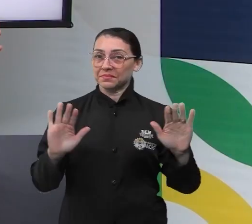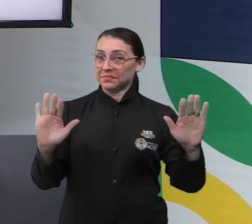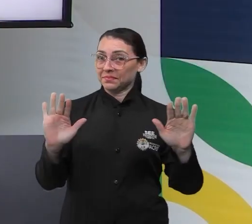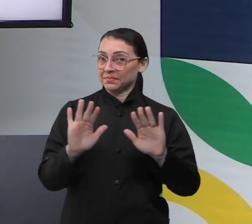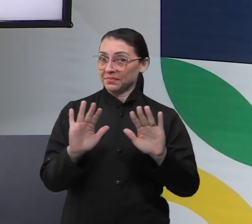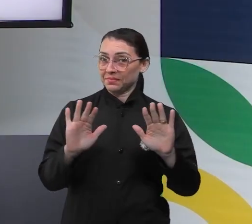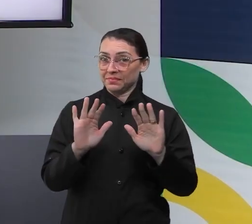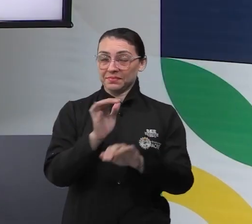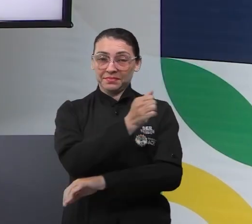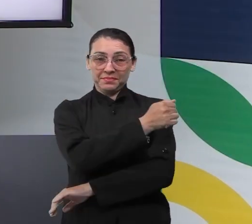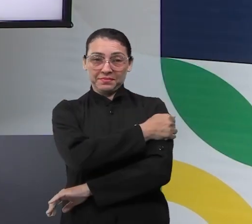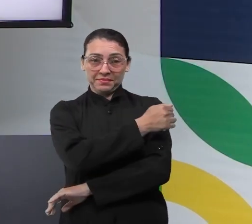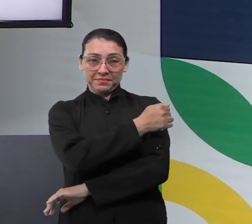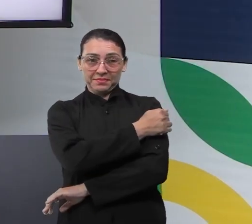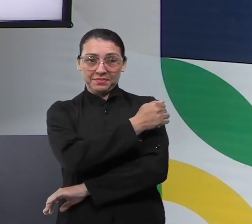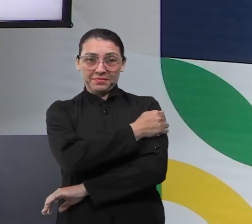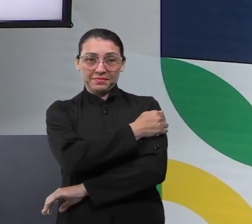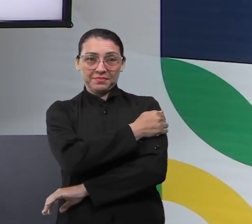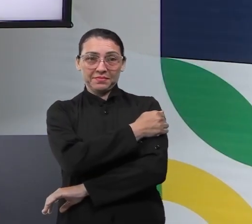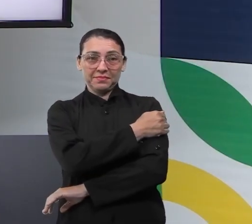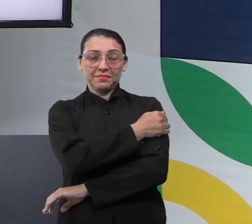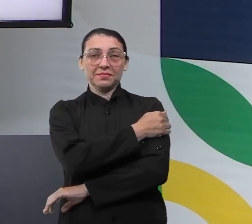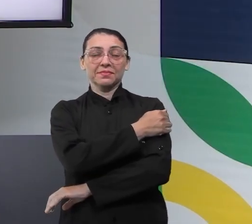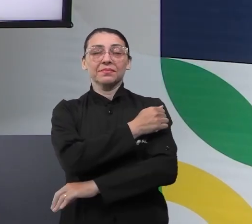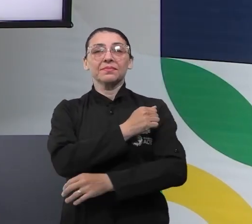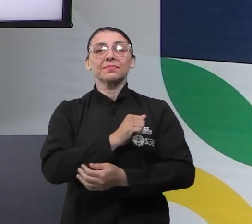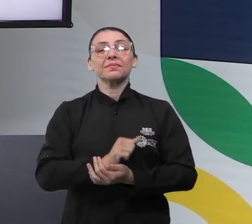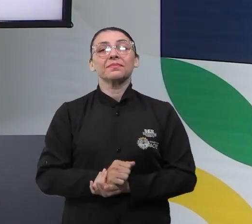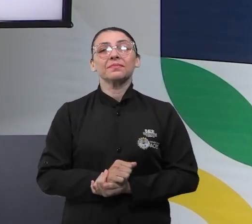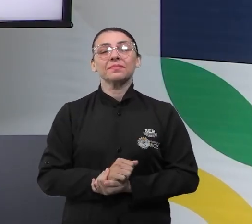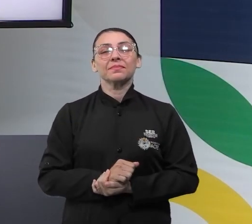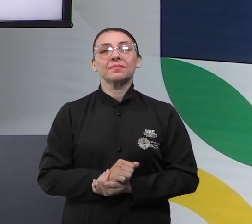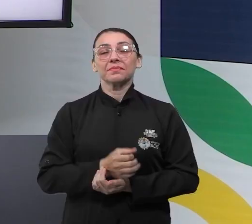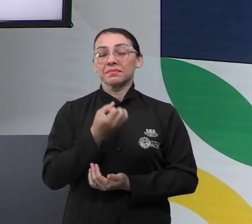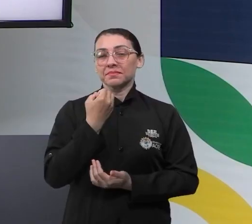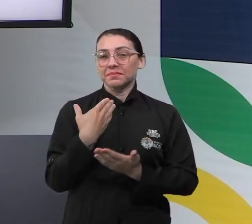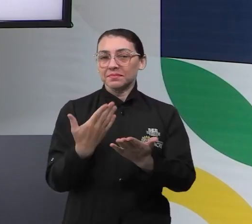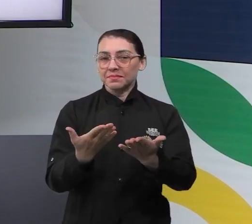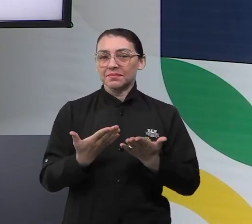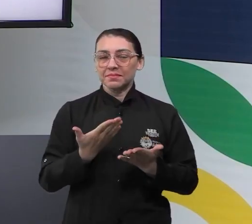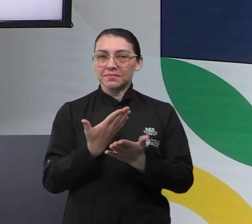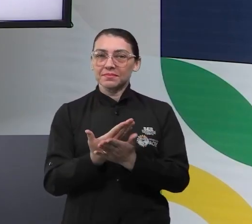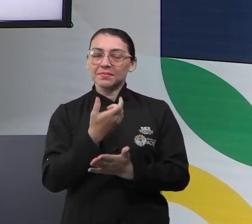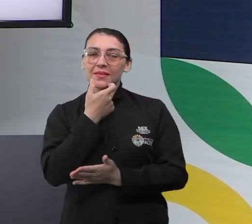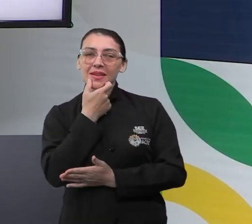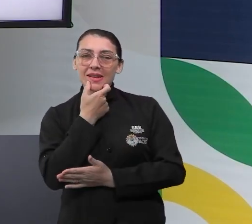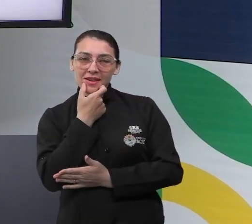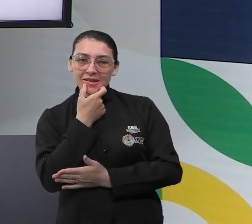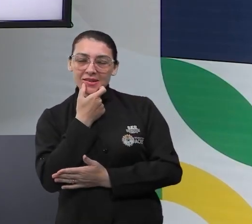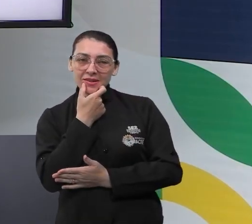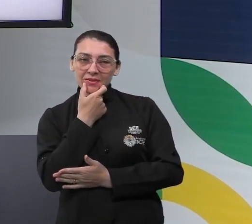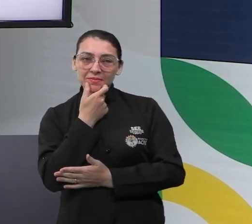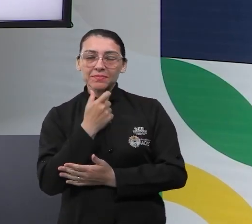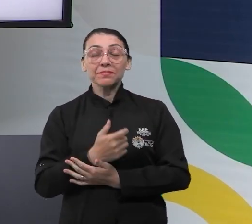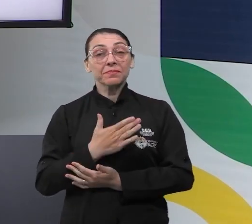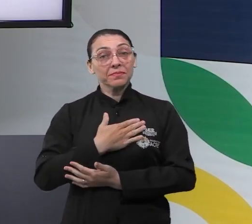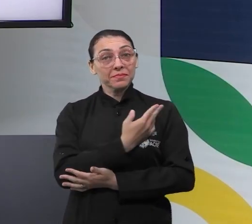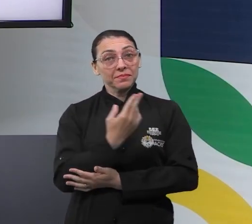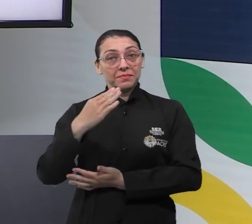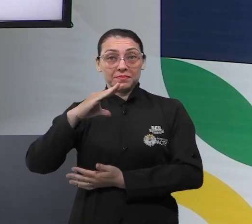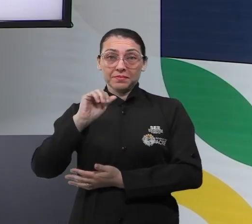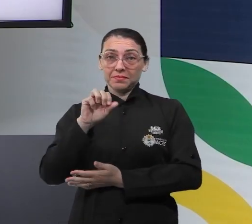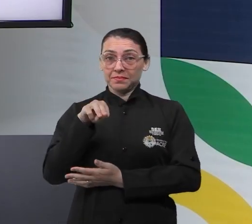Hello students! Olá alunos! Welcome to our English class. Bem-vindos à nossa aula de língua inglesa. My name